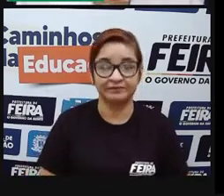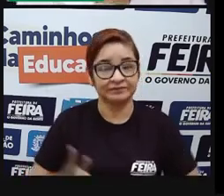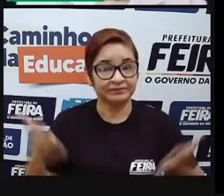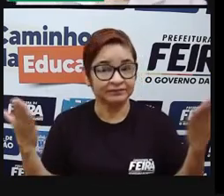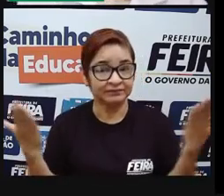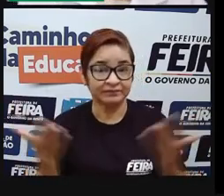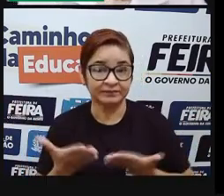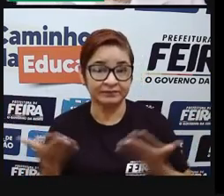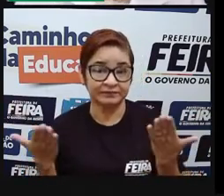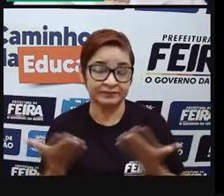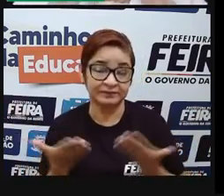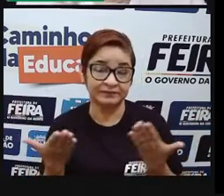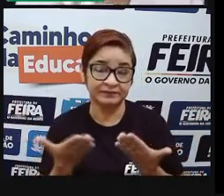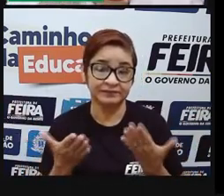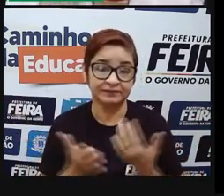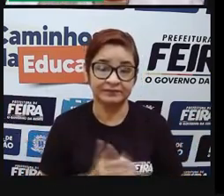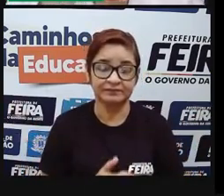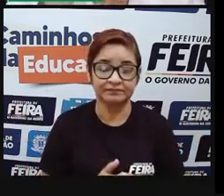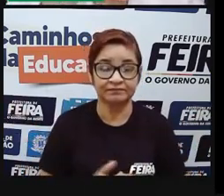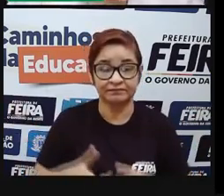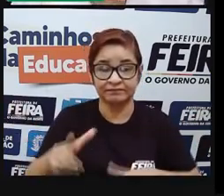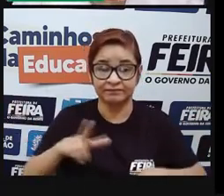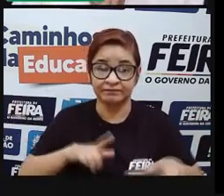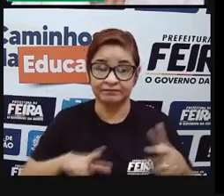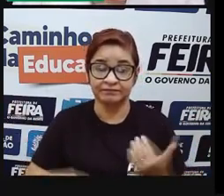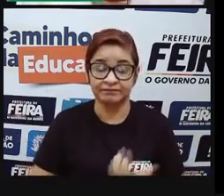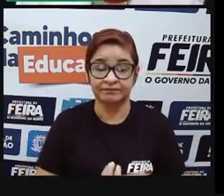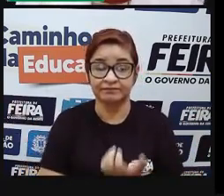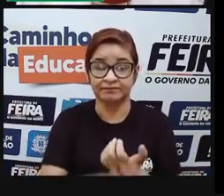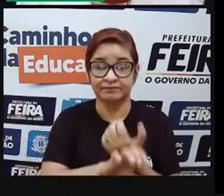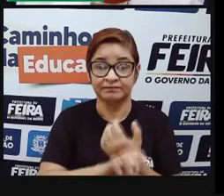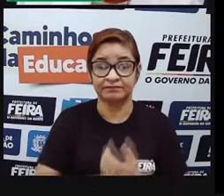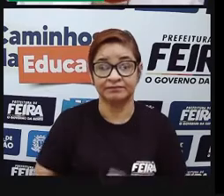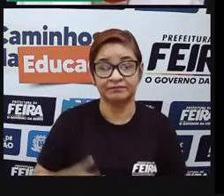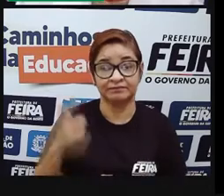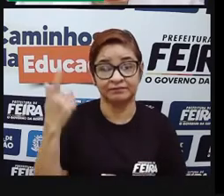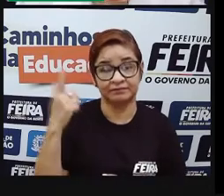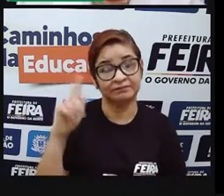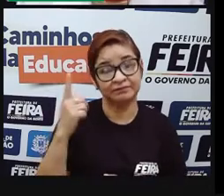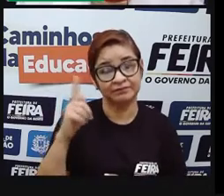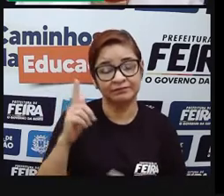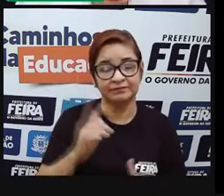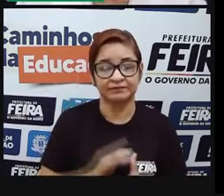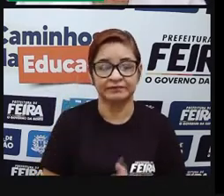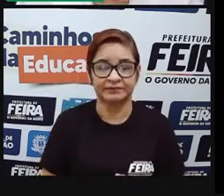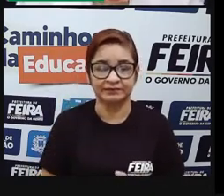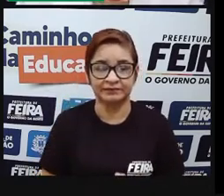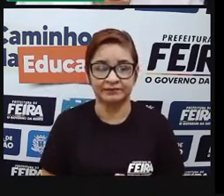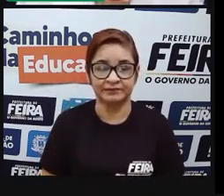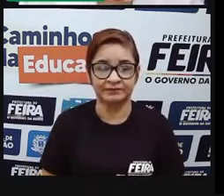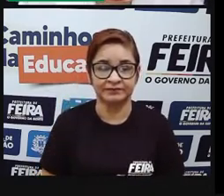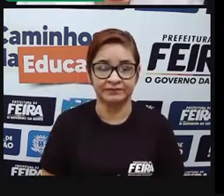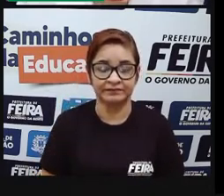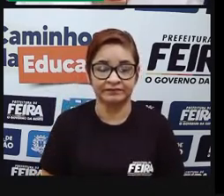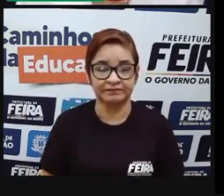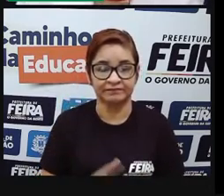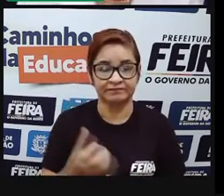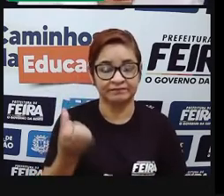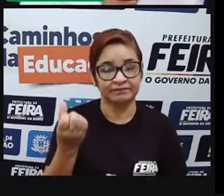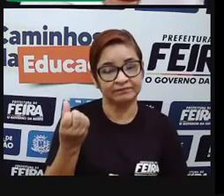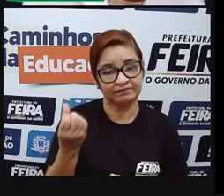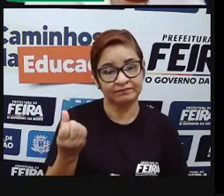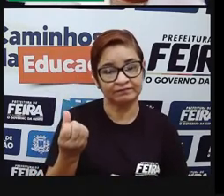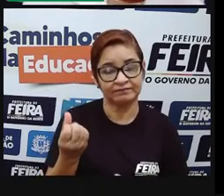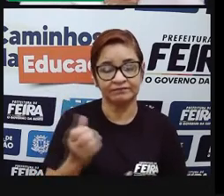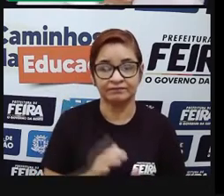vamos trabalhar com a disciplina de geografia essa é a nossa sexta